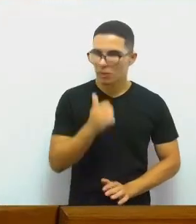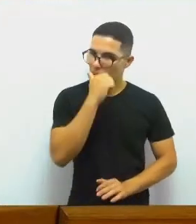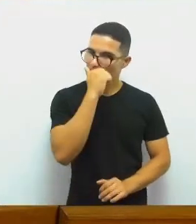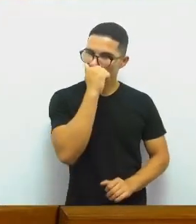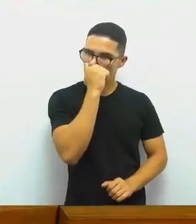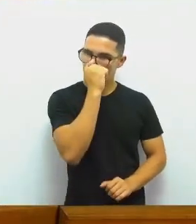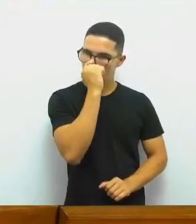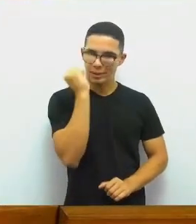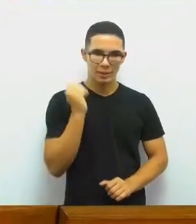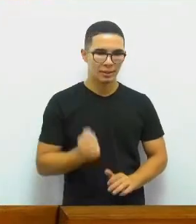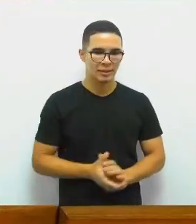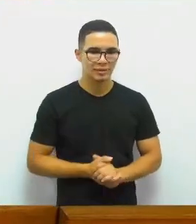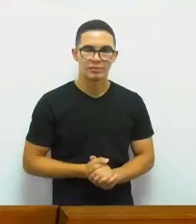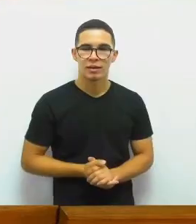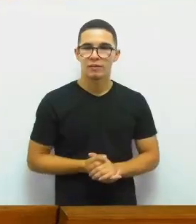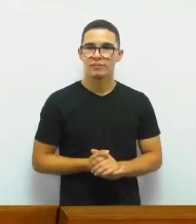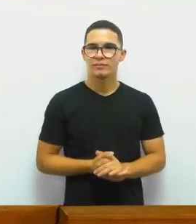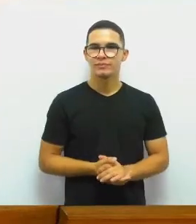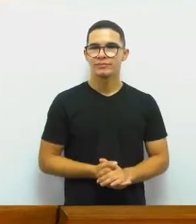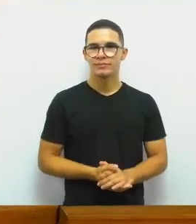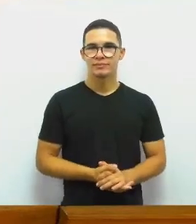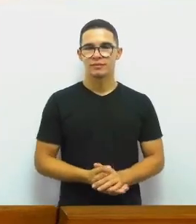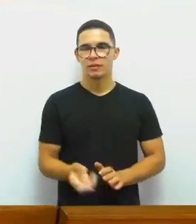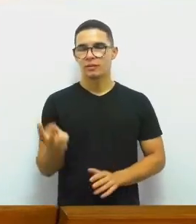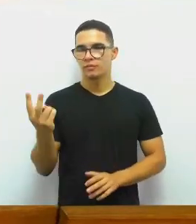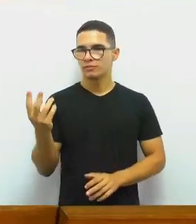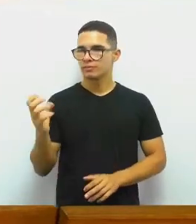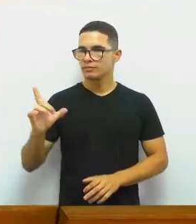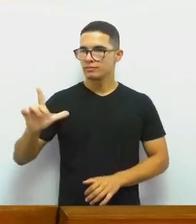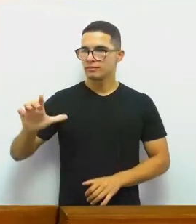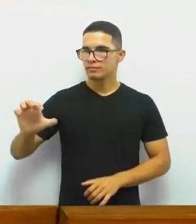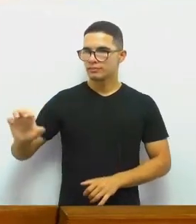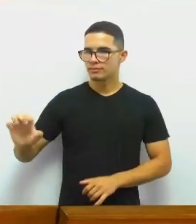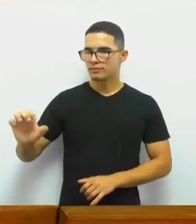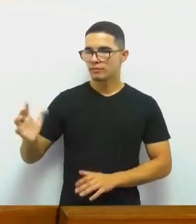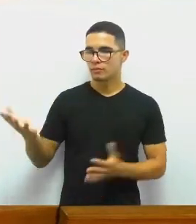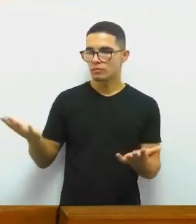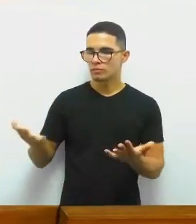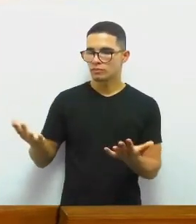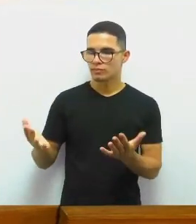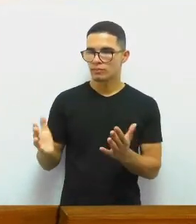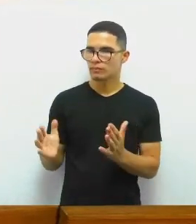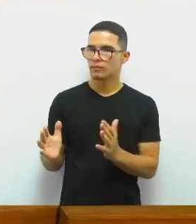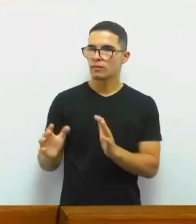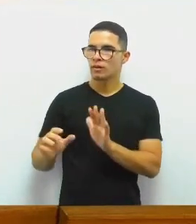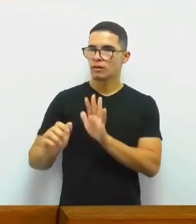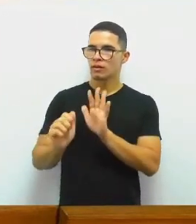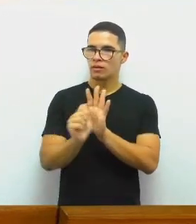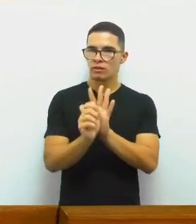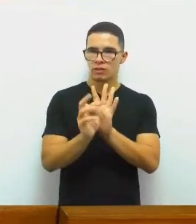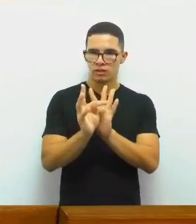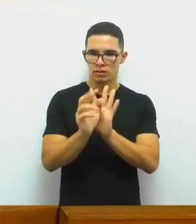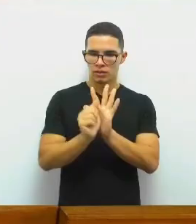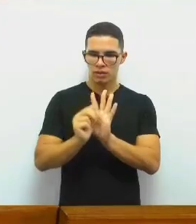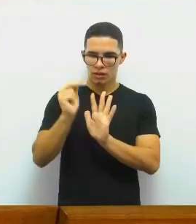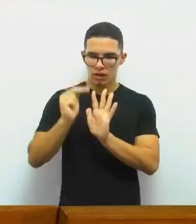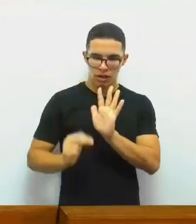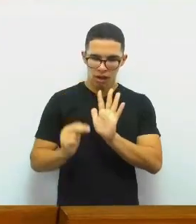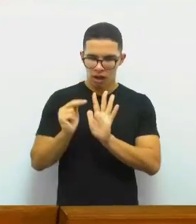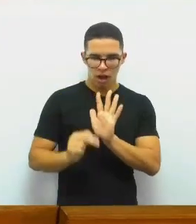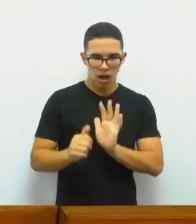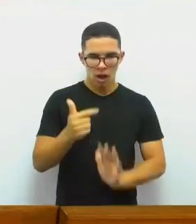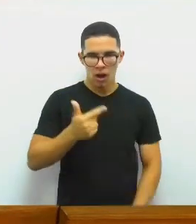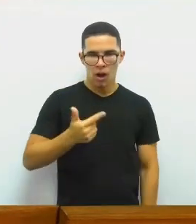Solicito ao segundo secretário, ad hoc, vereador Edinho Rodrigues, que proceda à leitura da ata da 29ª